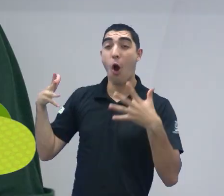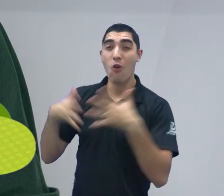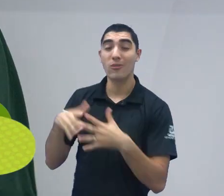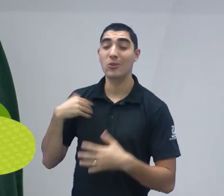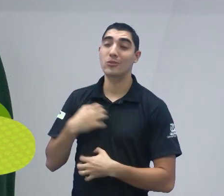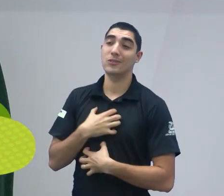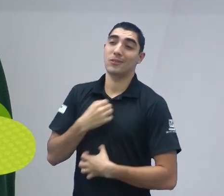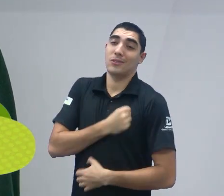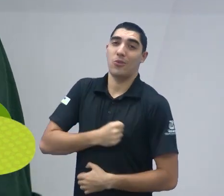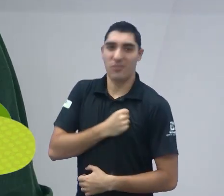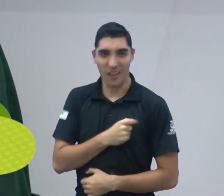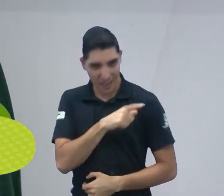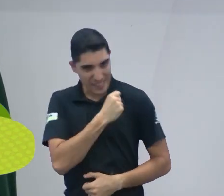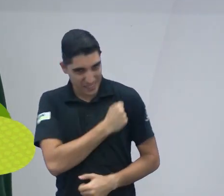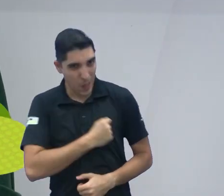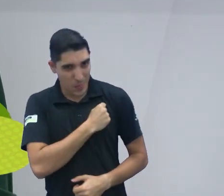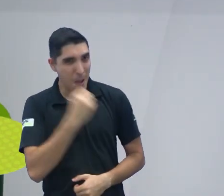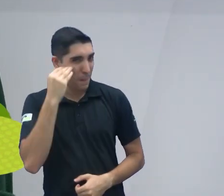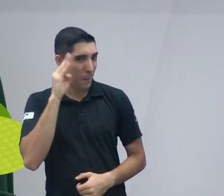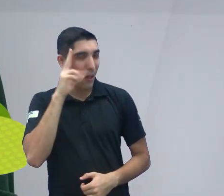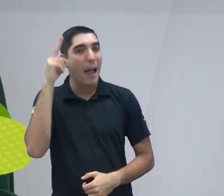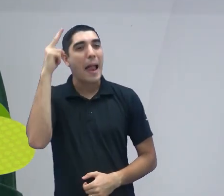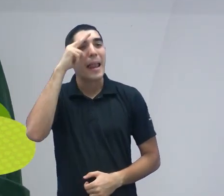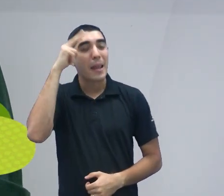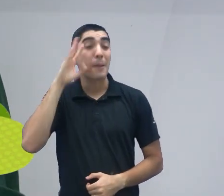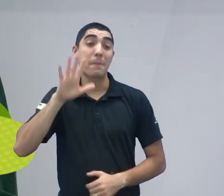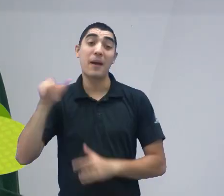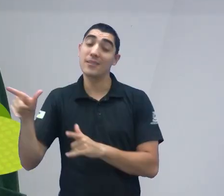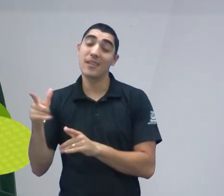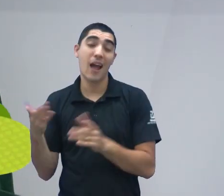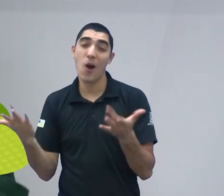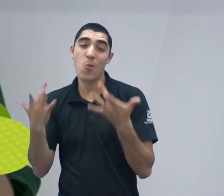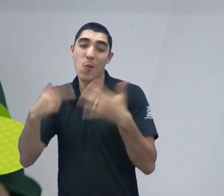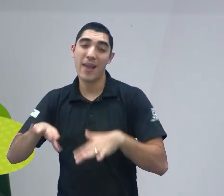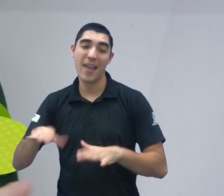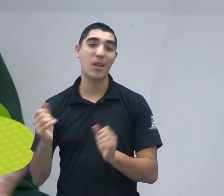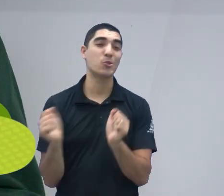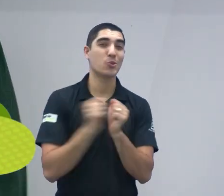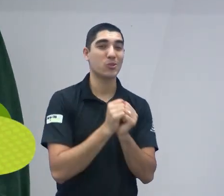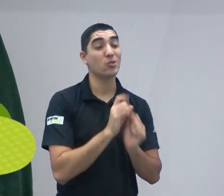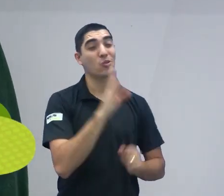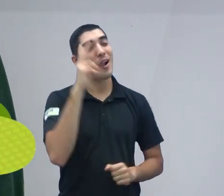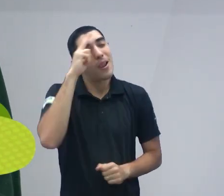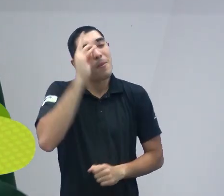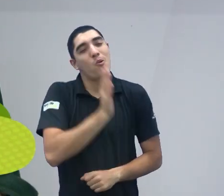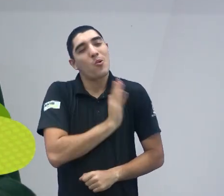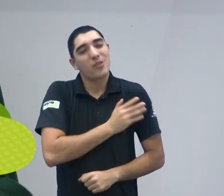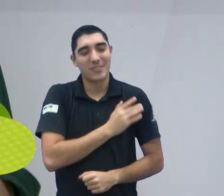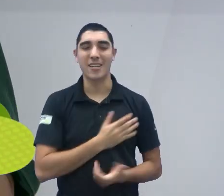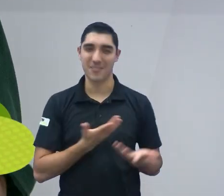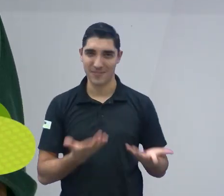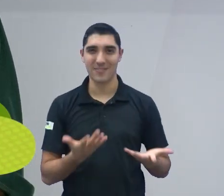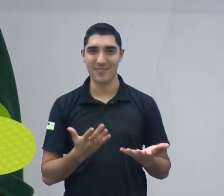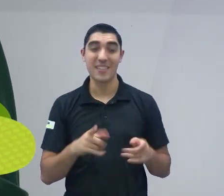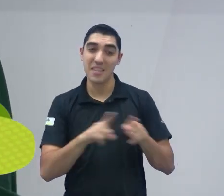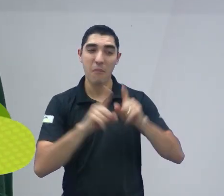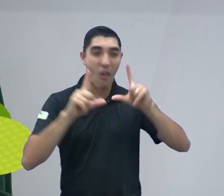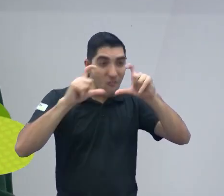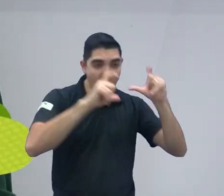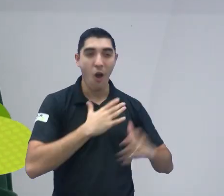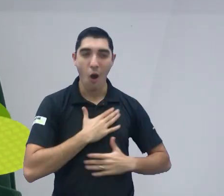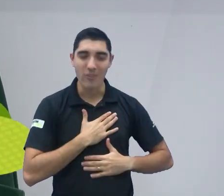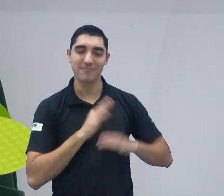Tá com saudade do Bruno na cabeça, mas ele está no interesse público no aqui nosso na coração. TV Câmara. E no nosso coração também, evidentemente. E tirando fotos por aí. Olha só,